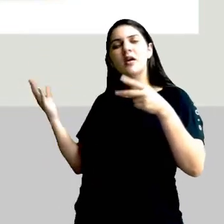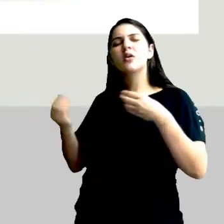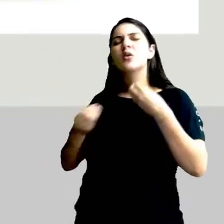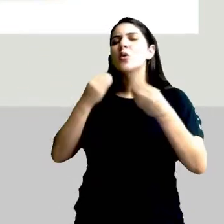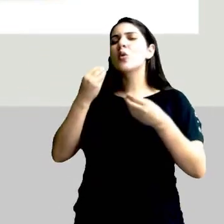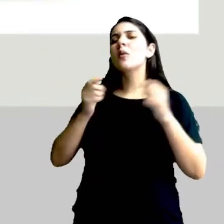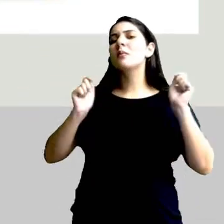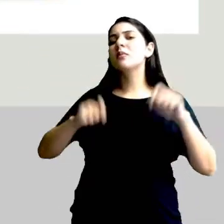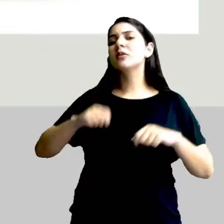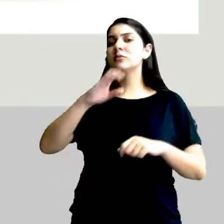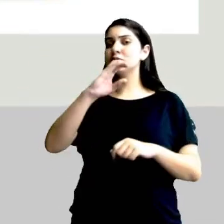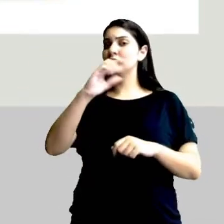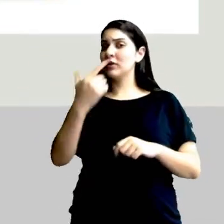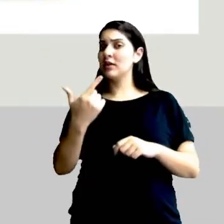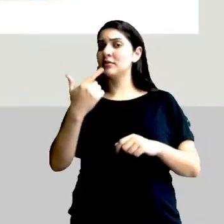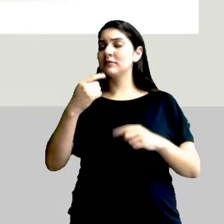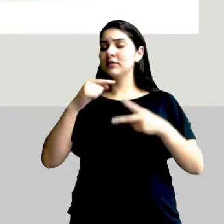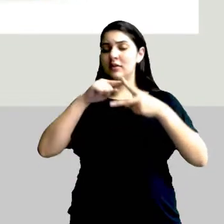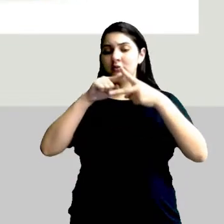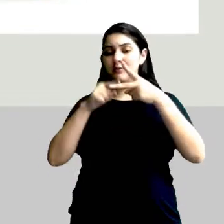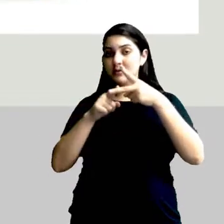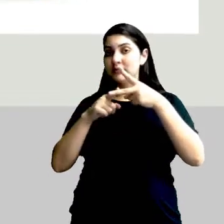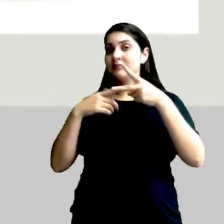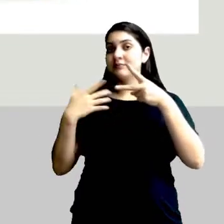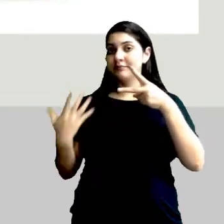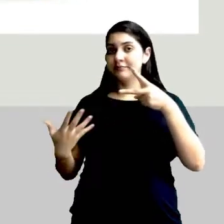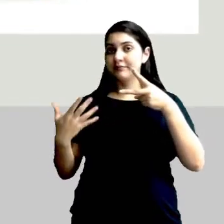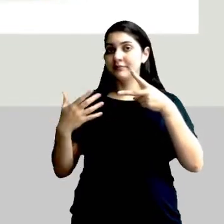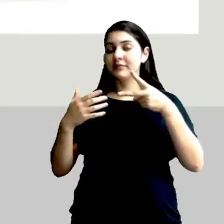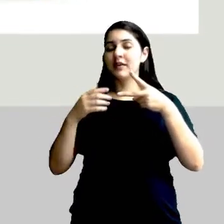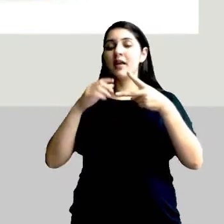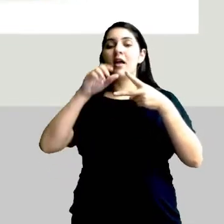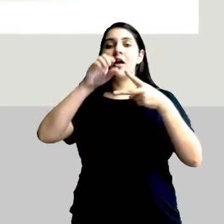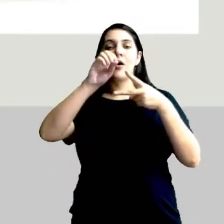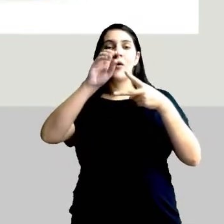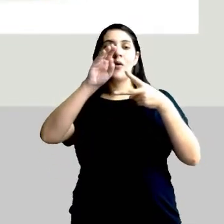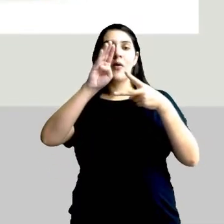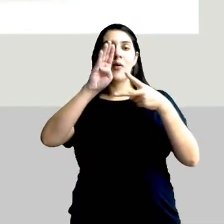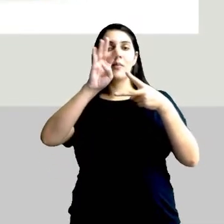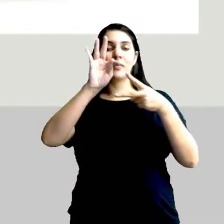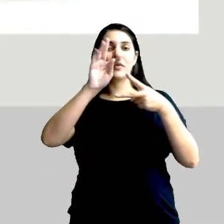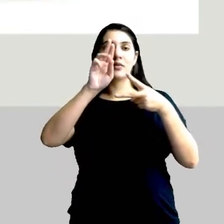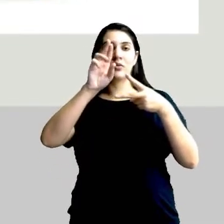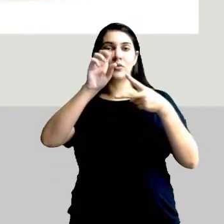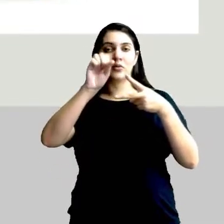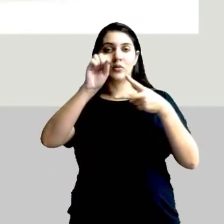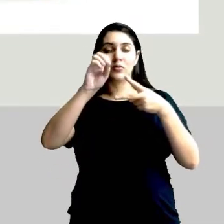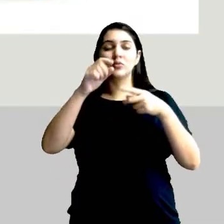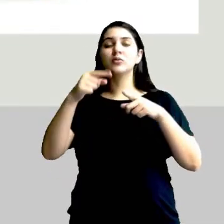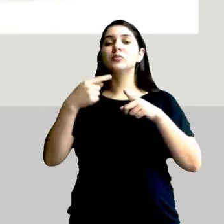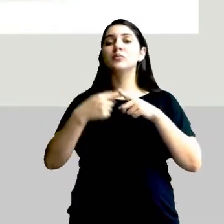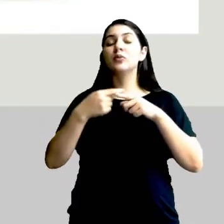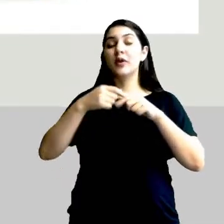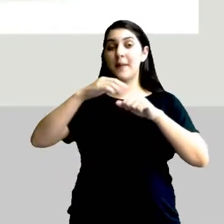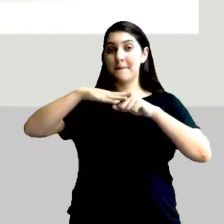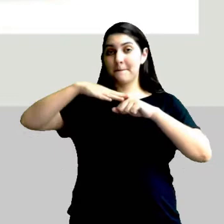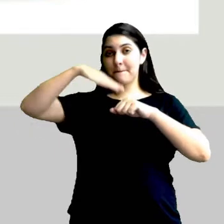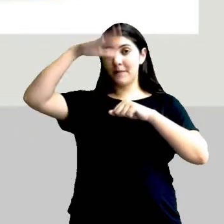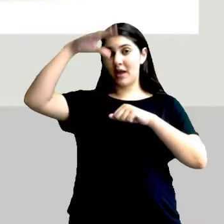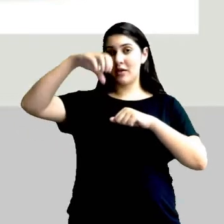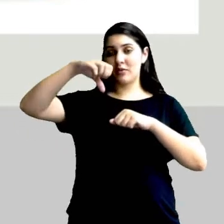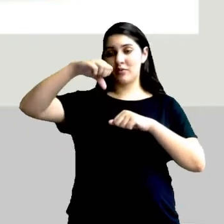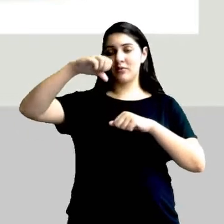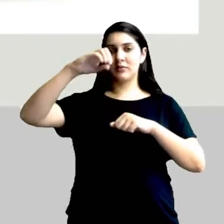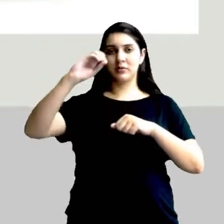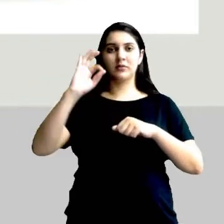podemos classificar este ângulo? Isso mesmo, um ângulo obtuso, porque ele é maior que